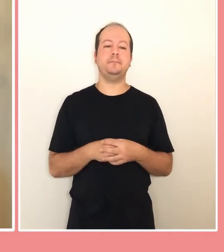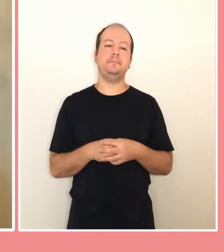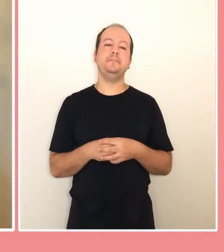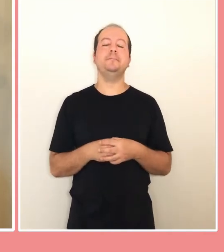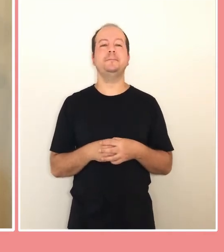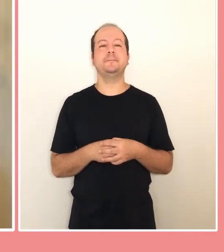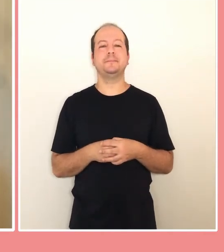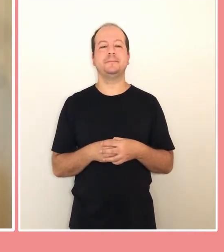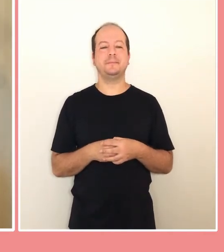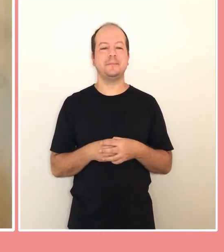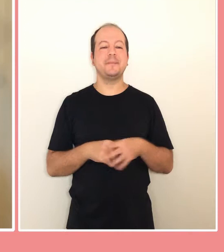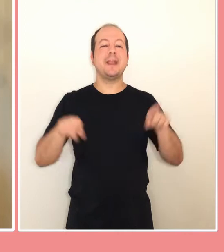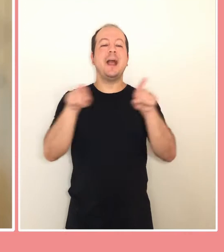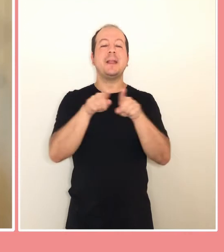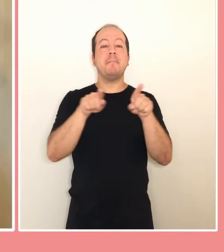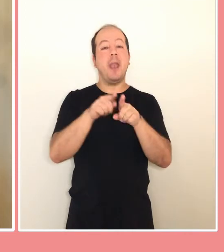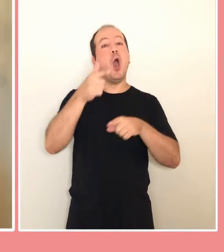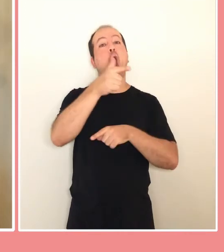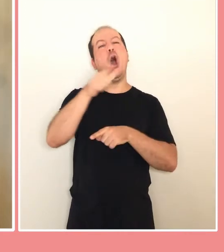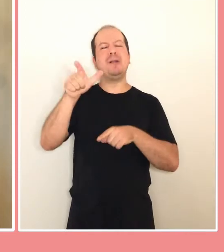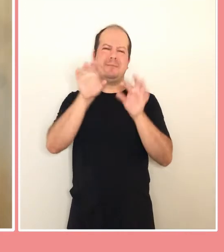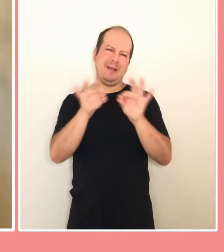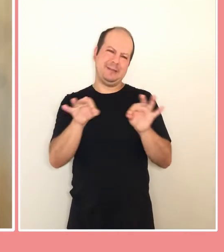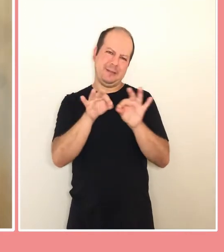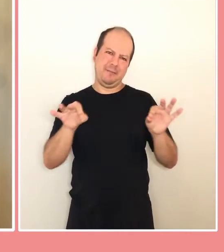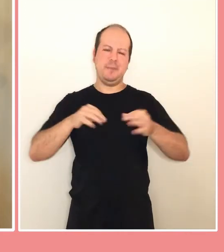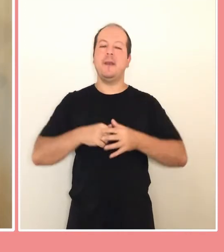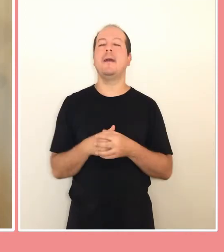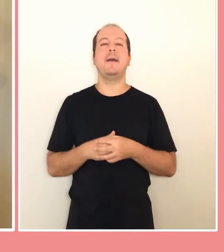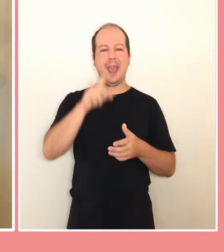e também outra variação ainda mais simples é